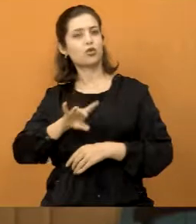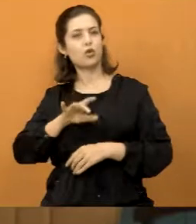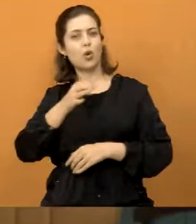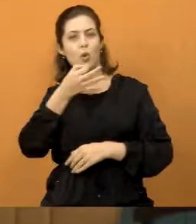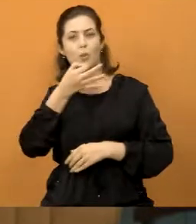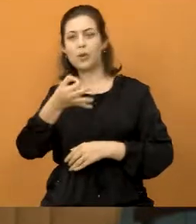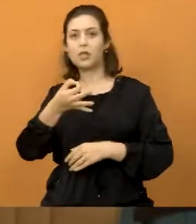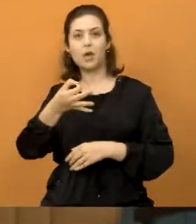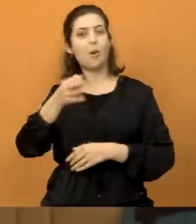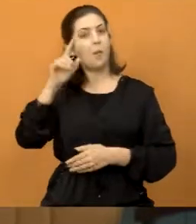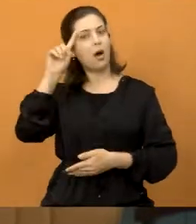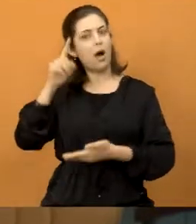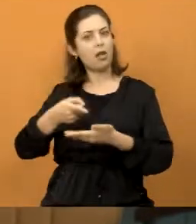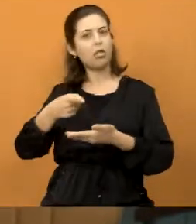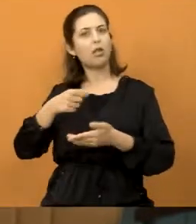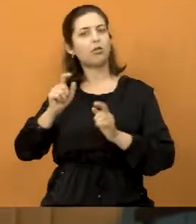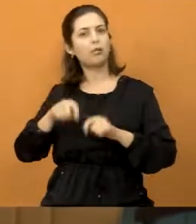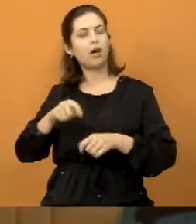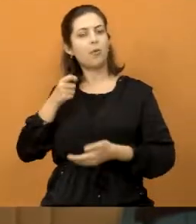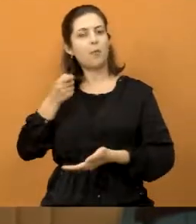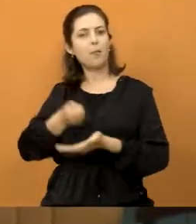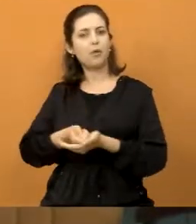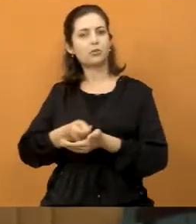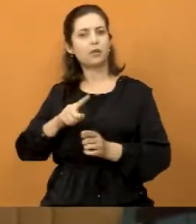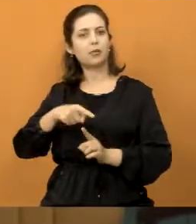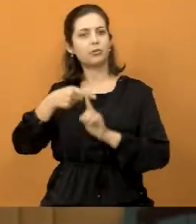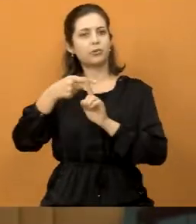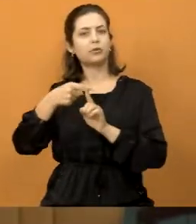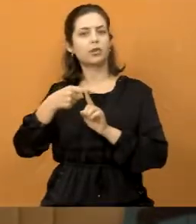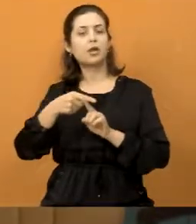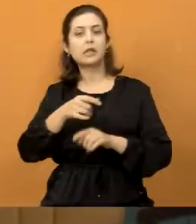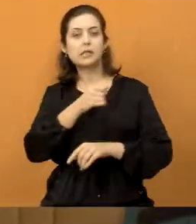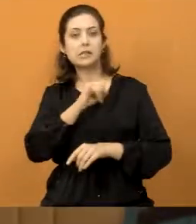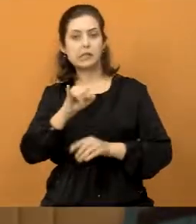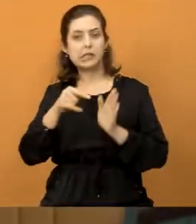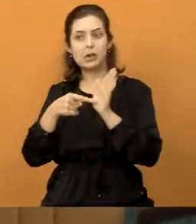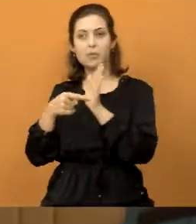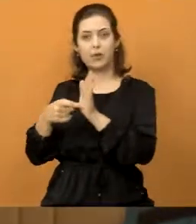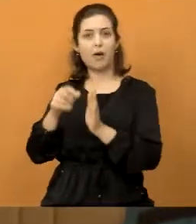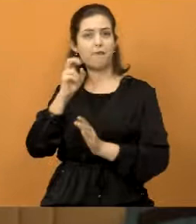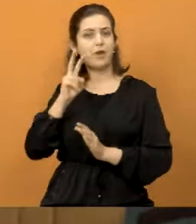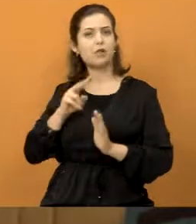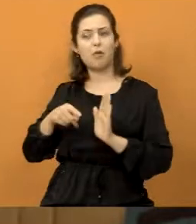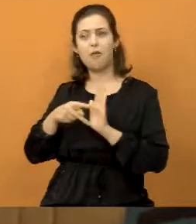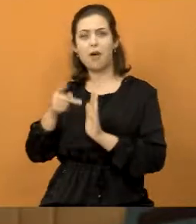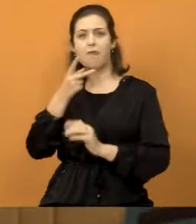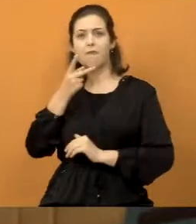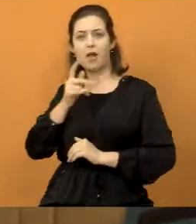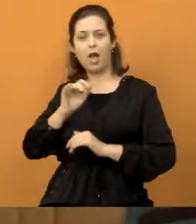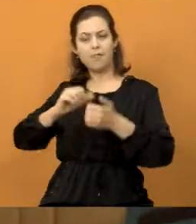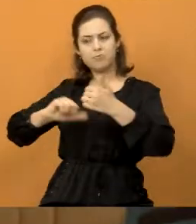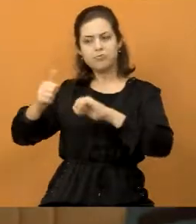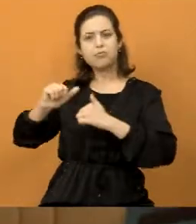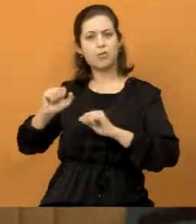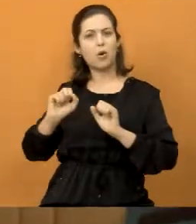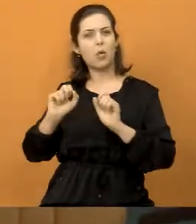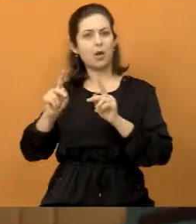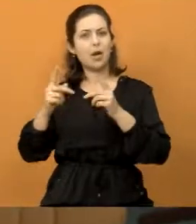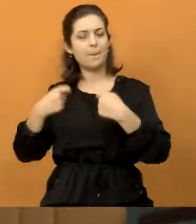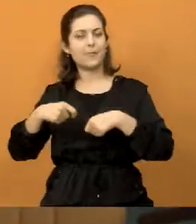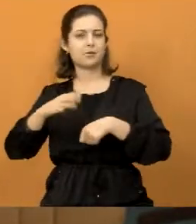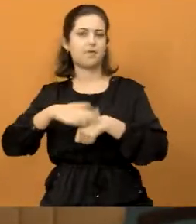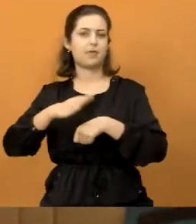os inativos mas tem um caráter positivo ou seja uma vez indicada pelo vereador e analisada a sua bebê e